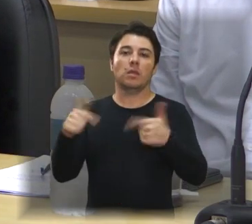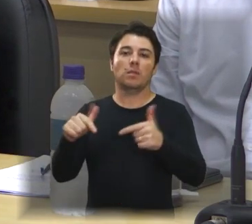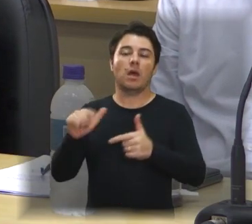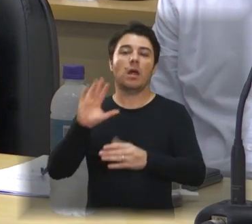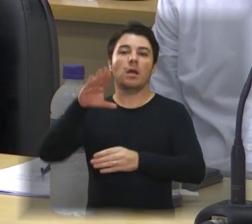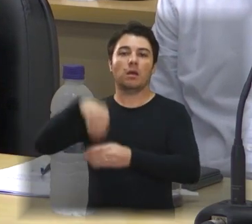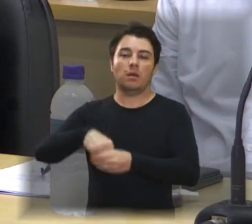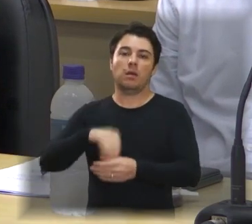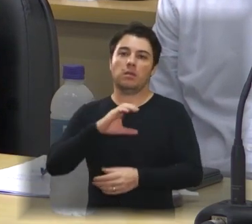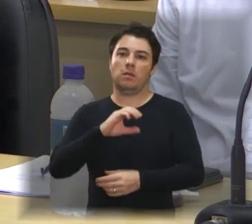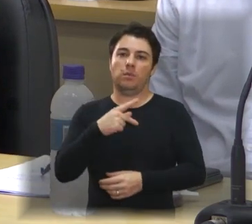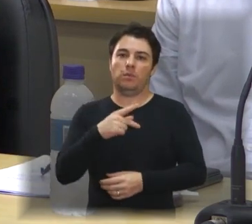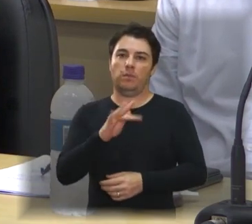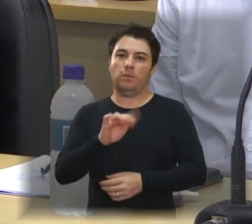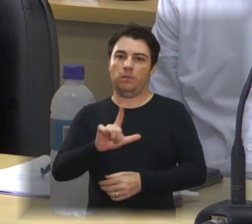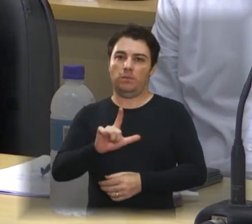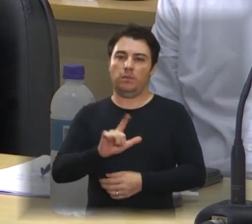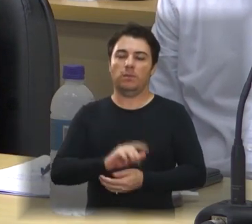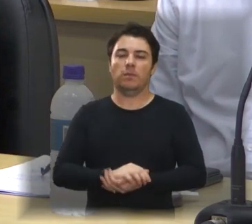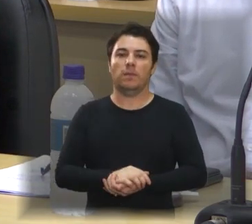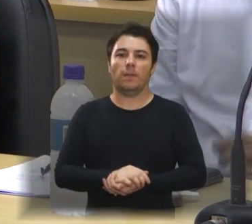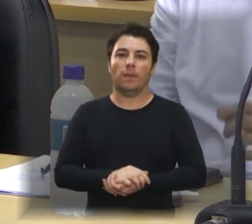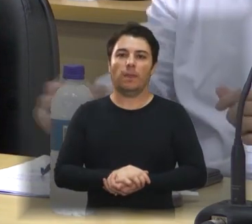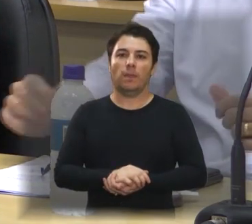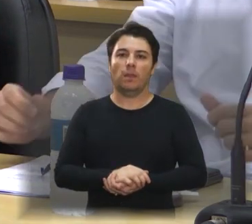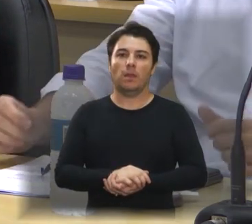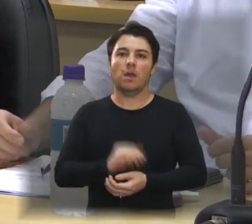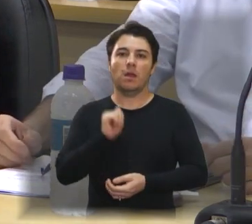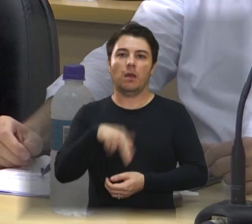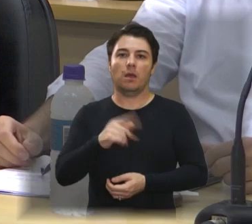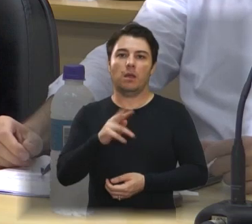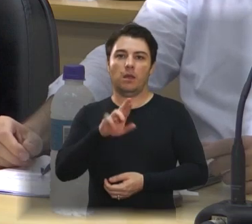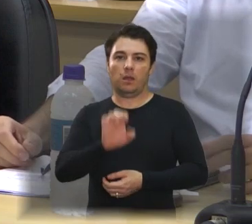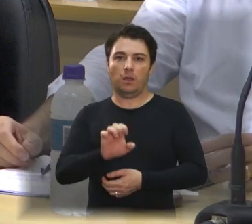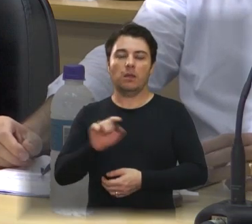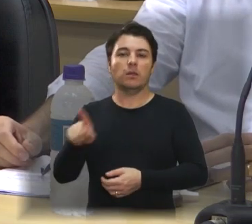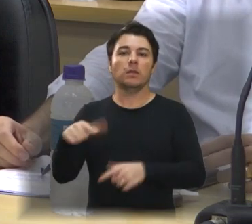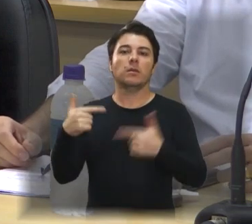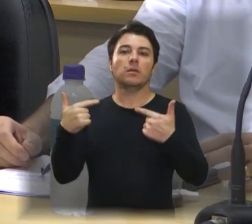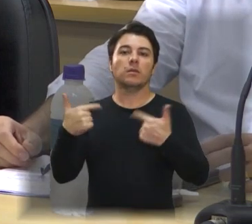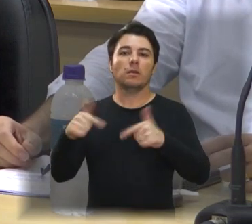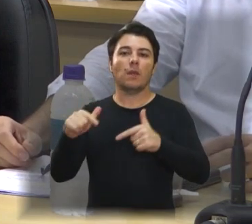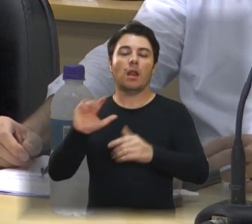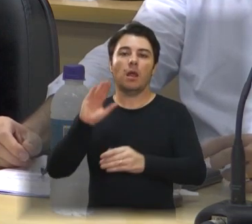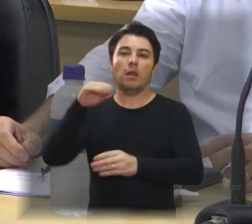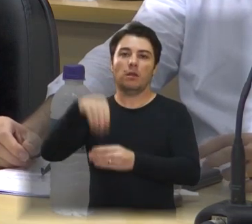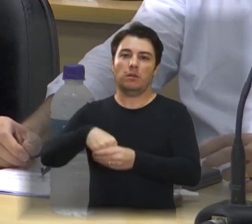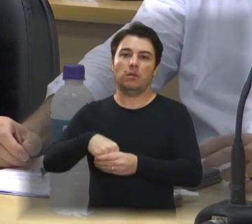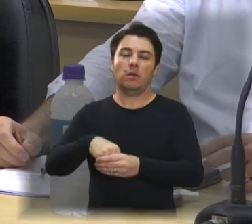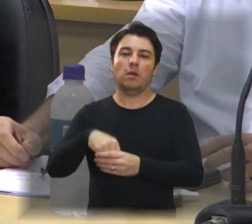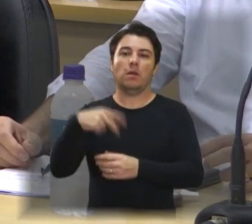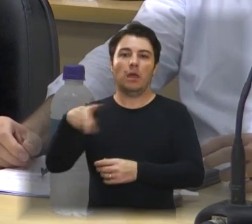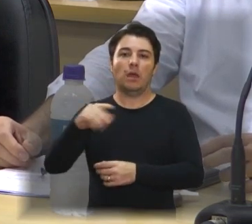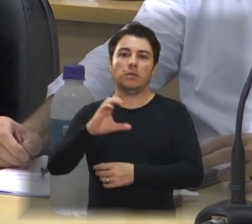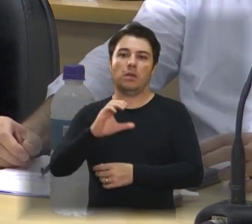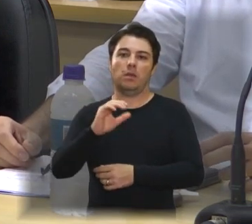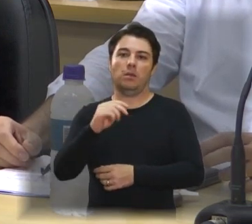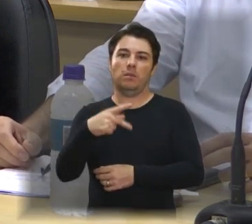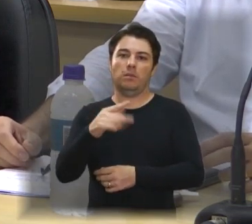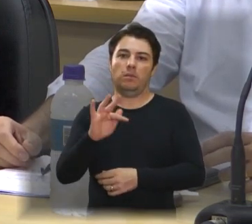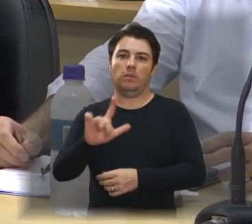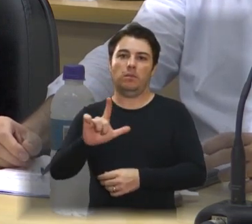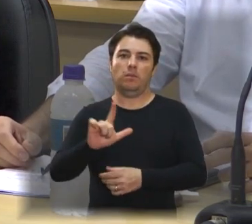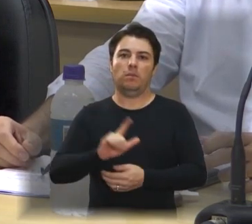líder de obras da CPFL senhor André Luís Marques de Souza gerente de operações de Campo da